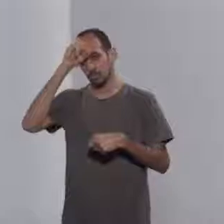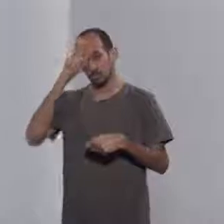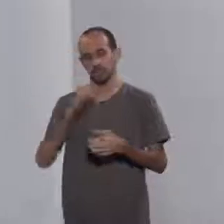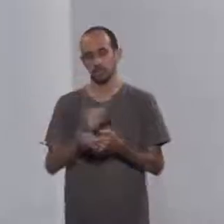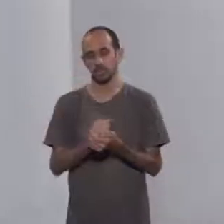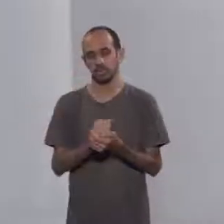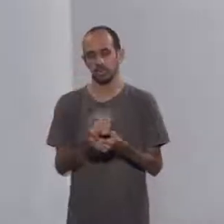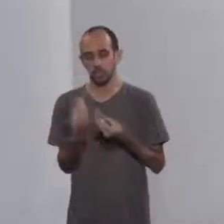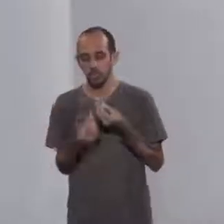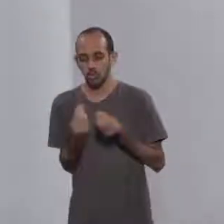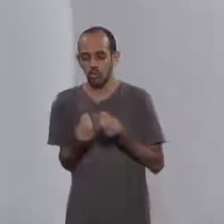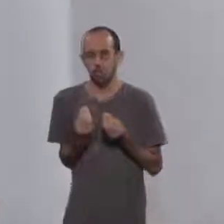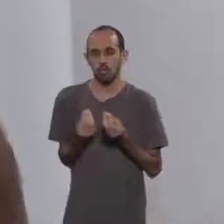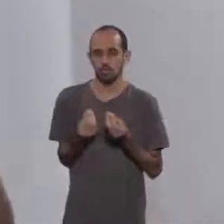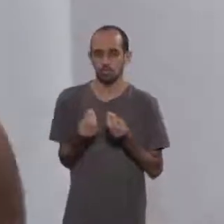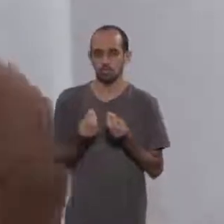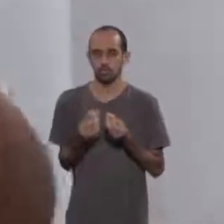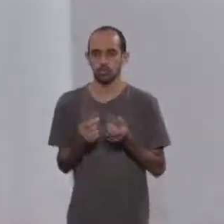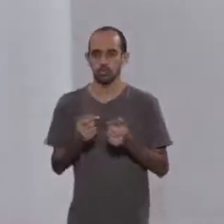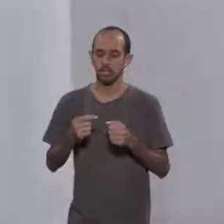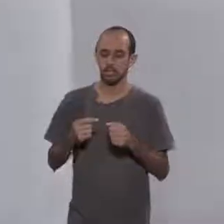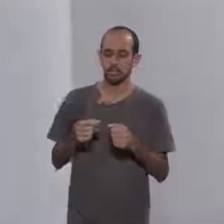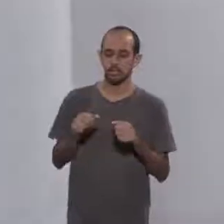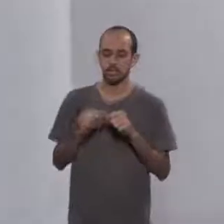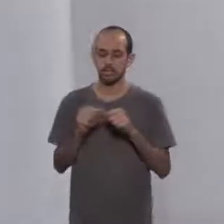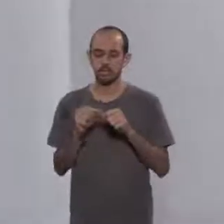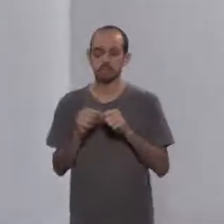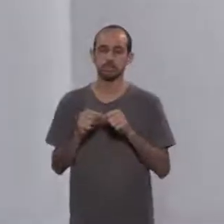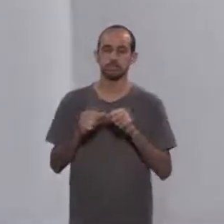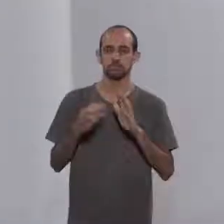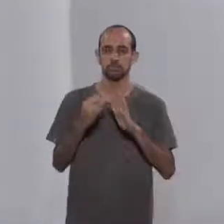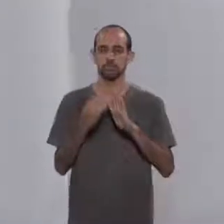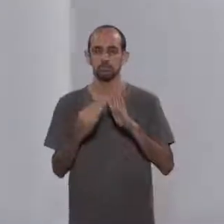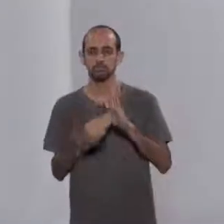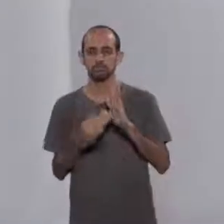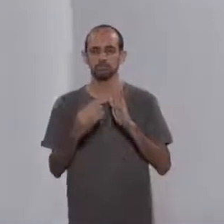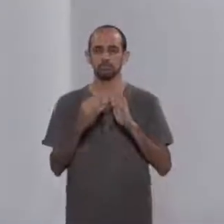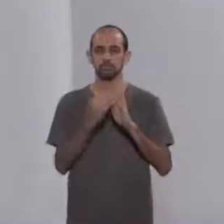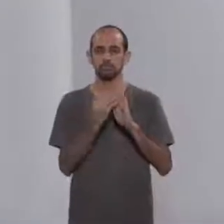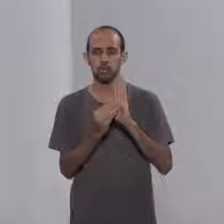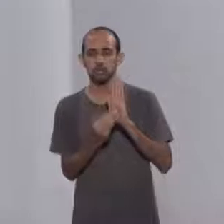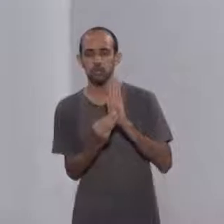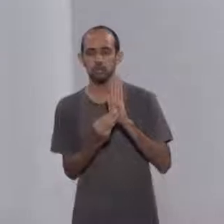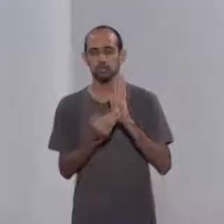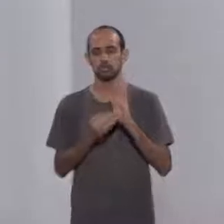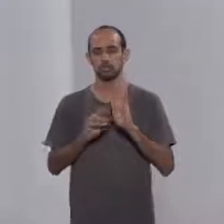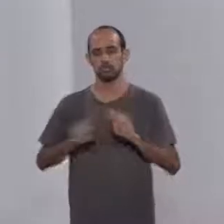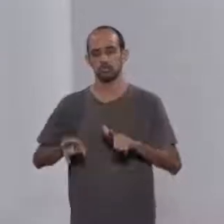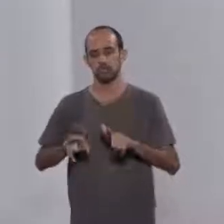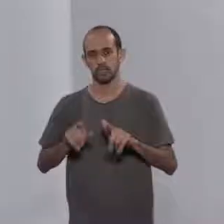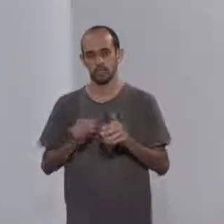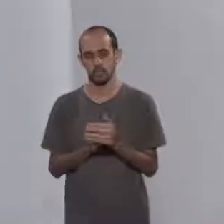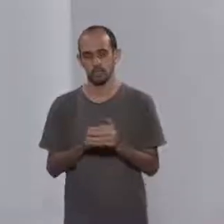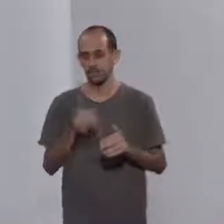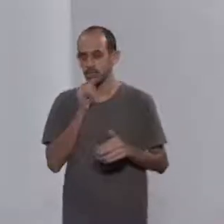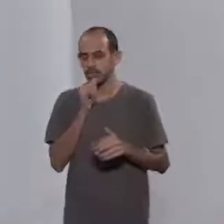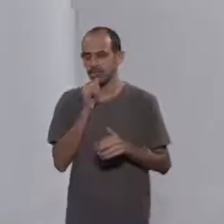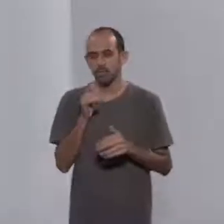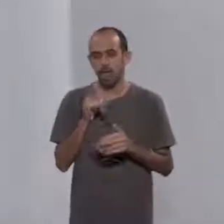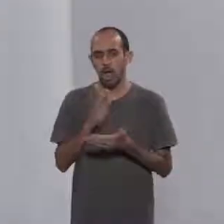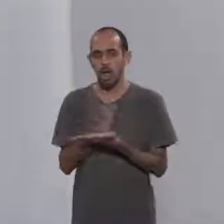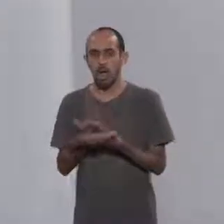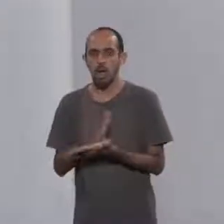aprender. E a gente vai associando, introduzindo outros conteúdos ali. Então, tem alunos, por exemplo, que não